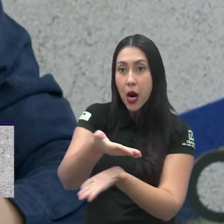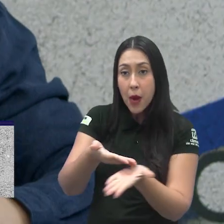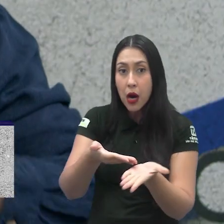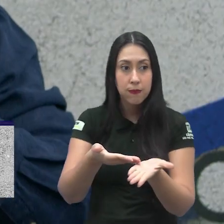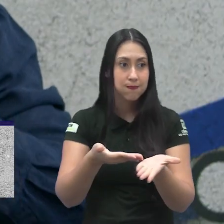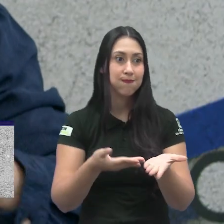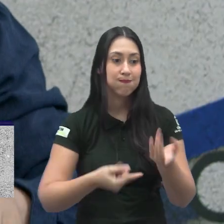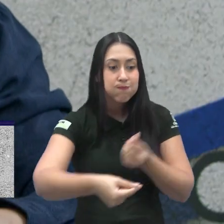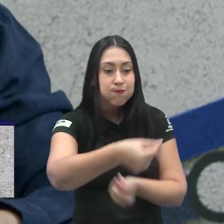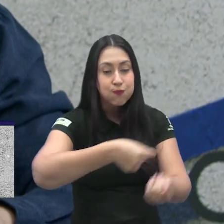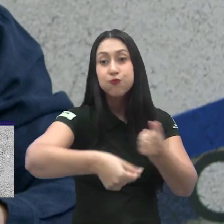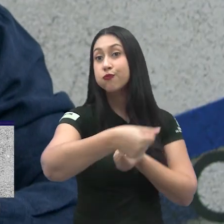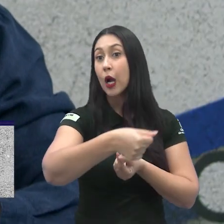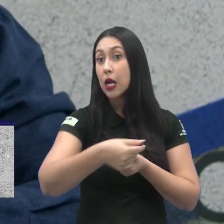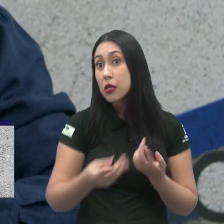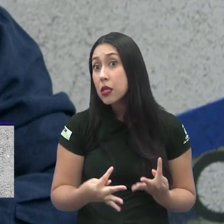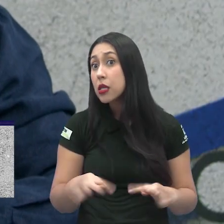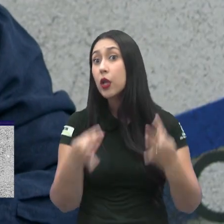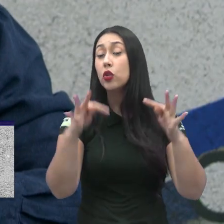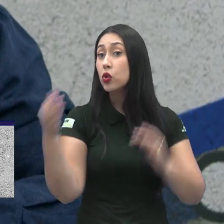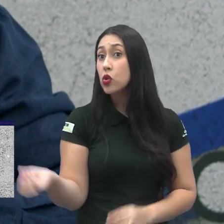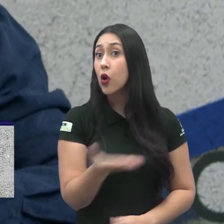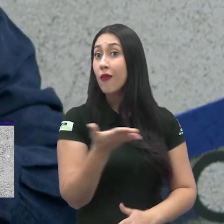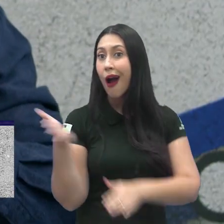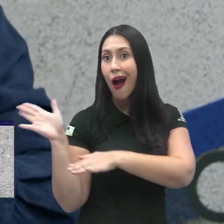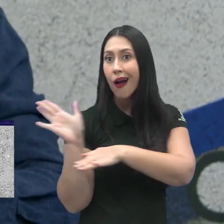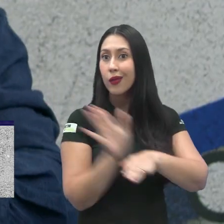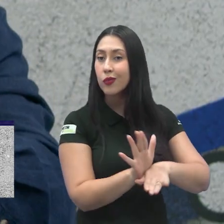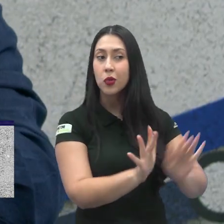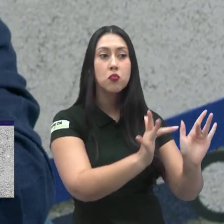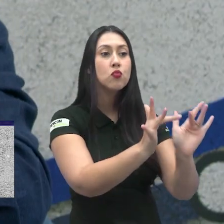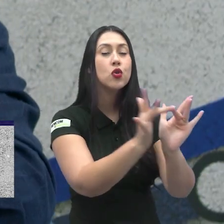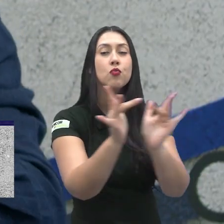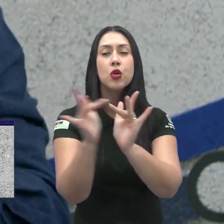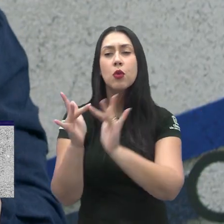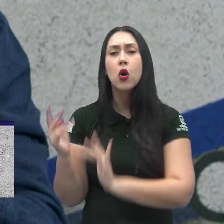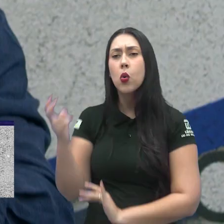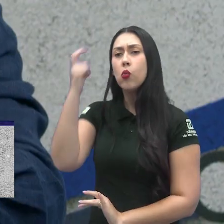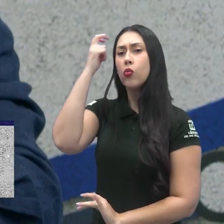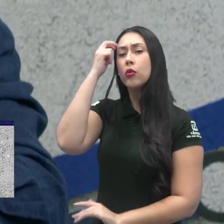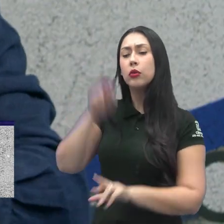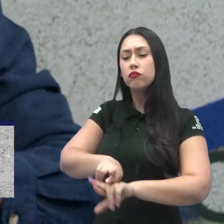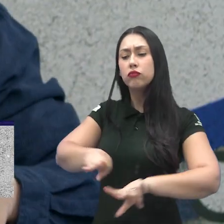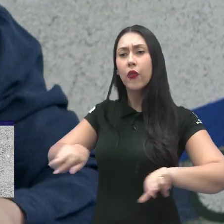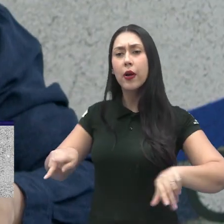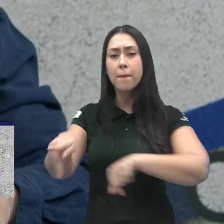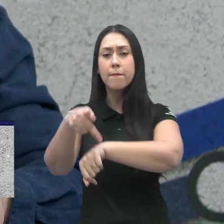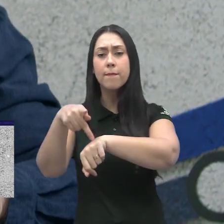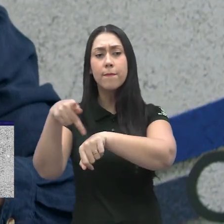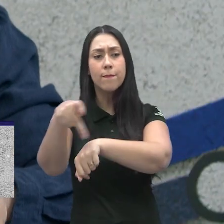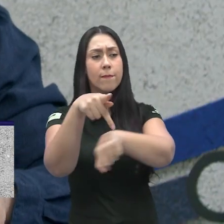globalizado, em que as novas tecnologias permitem que estejamos cada vez mais em contato com outras culturas, com outros países, com